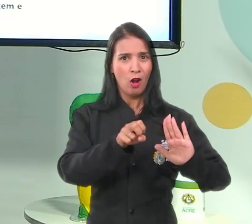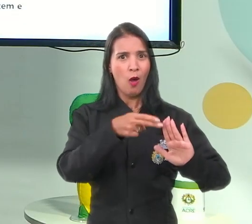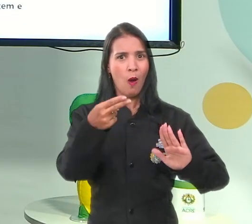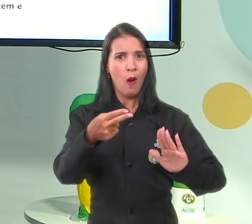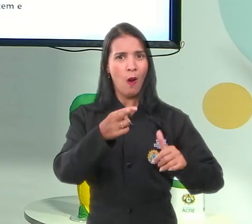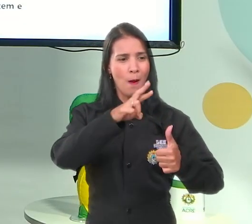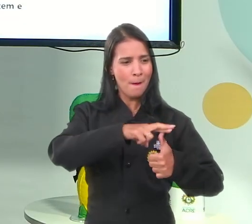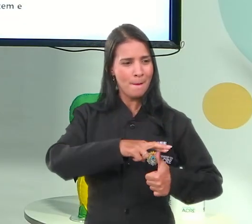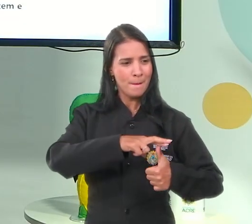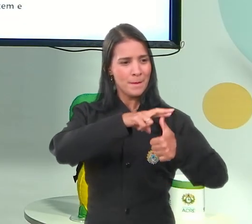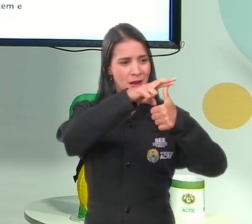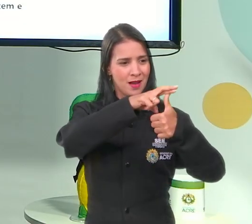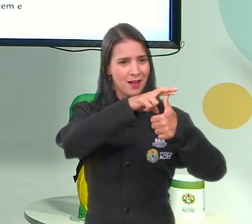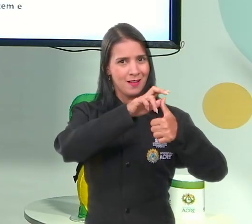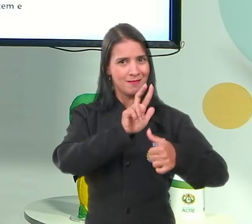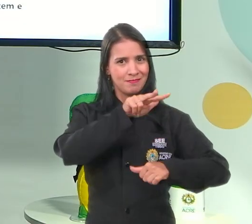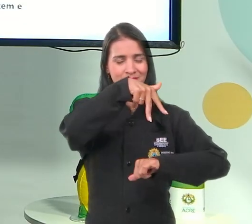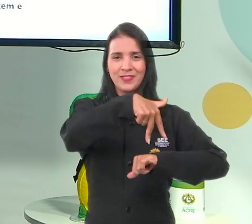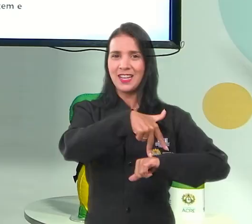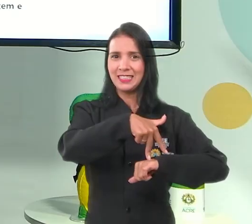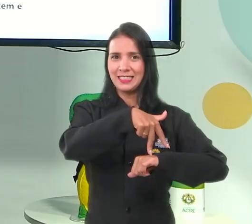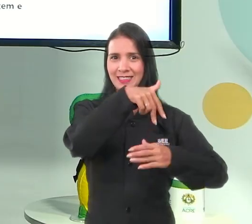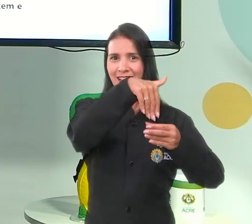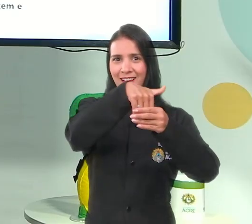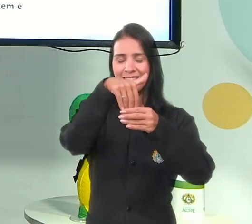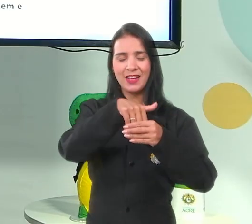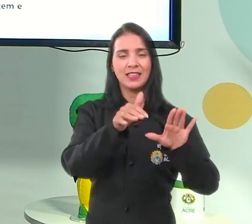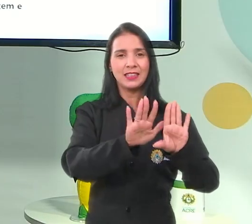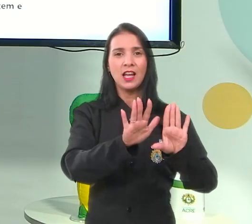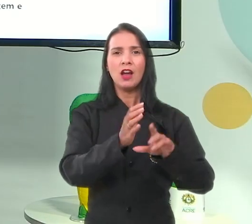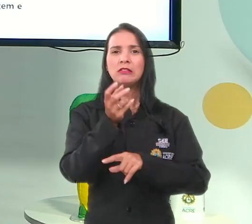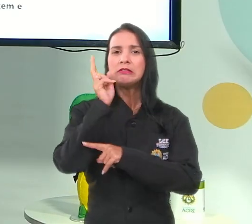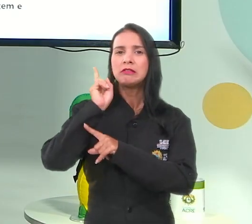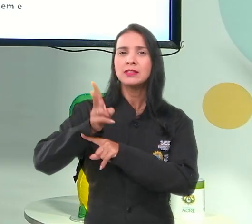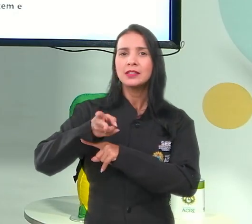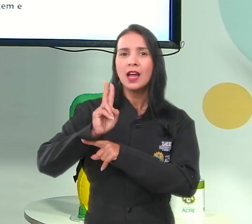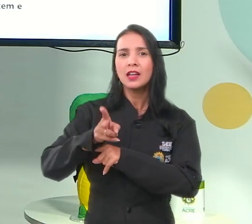cargo eletivo, mas todas as vezes que você busca